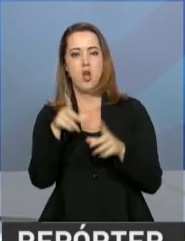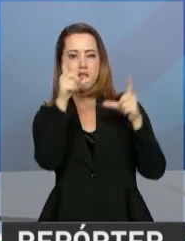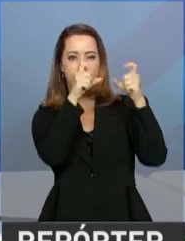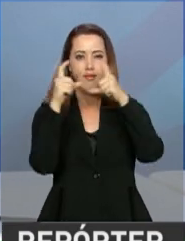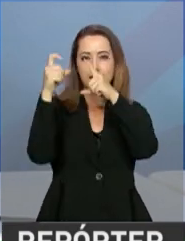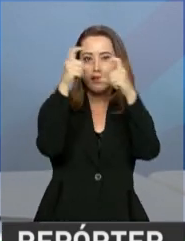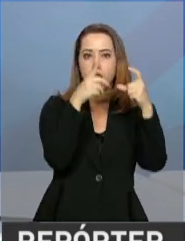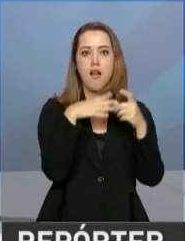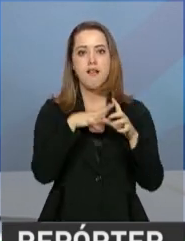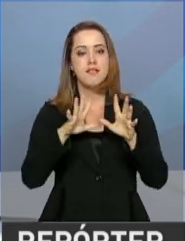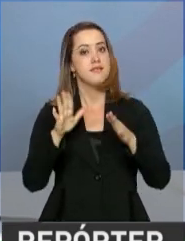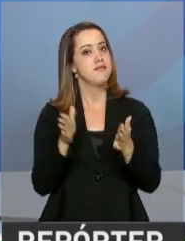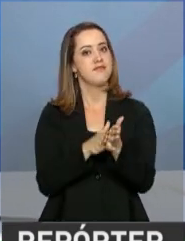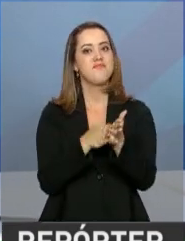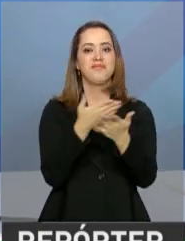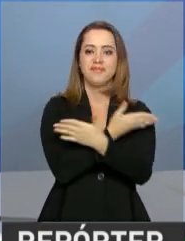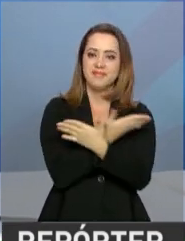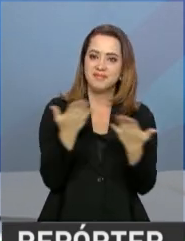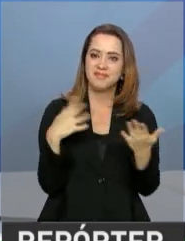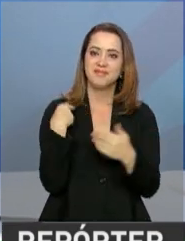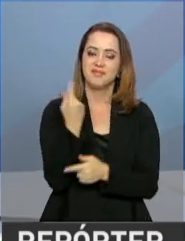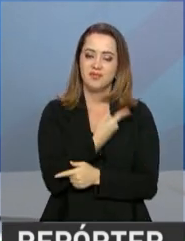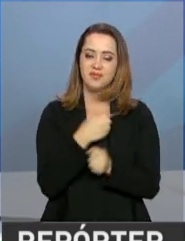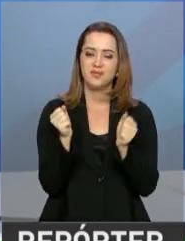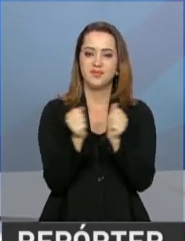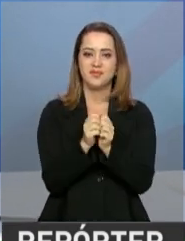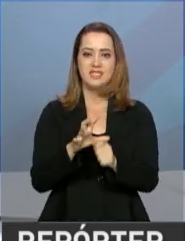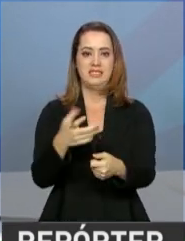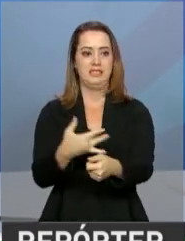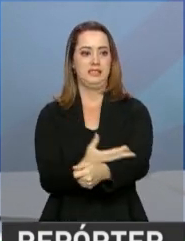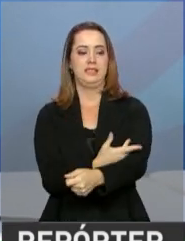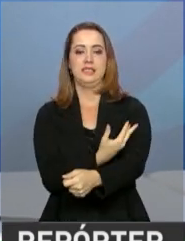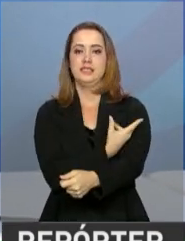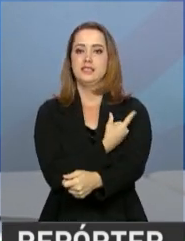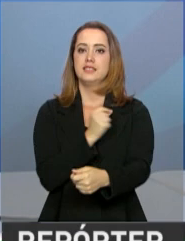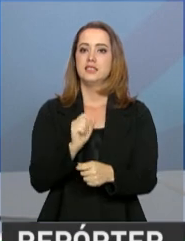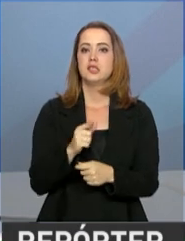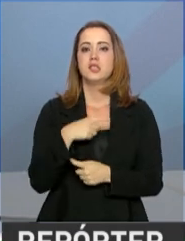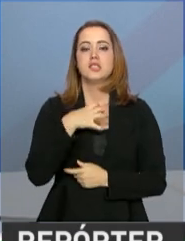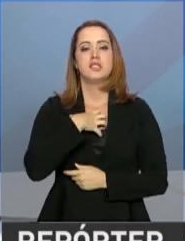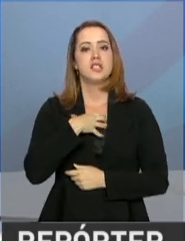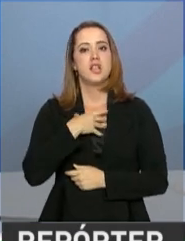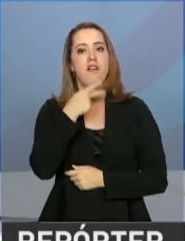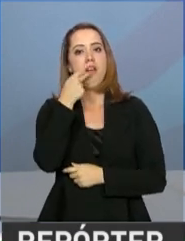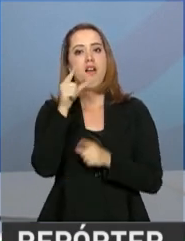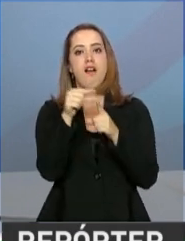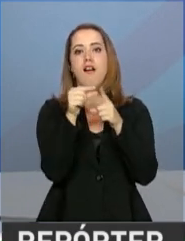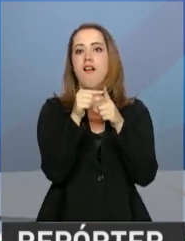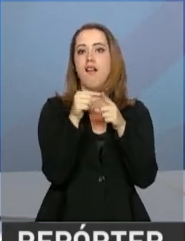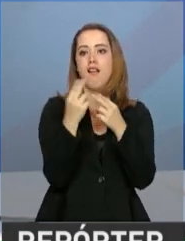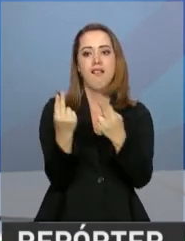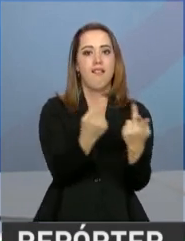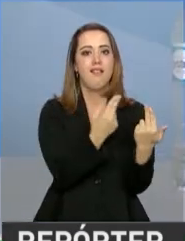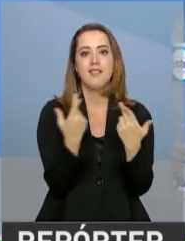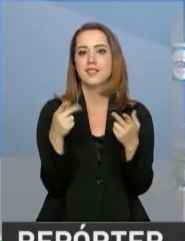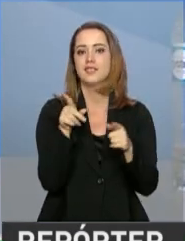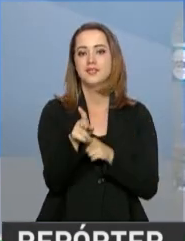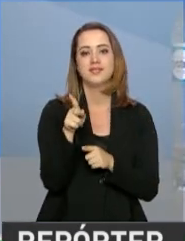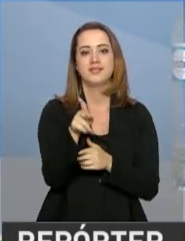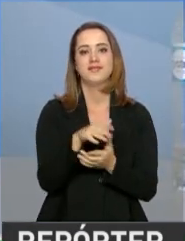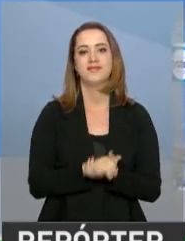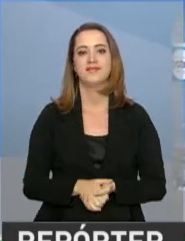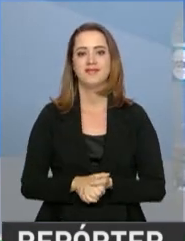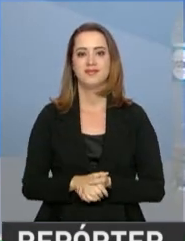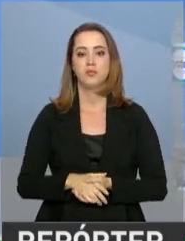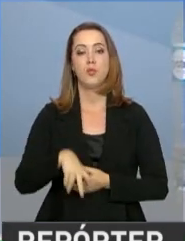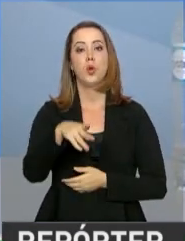foto comemorando com a gente é uma emoção que palav ser Todas Iguais o tempo inteiro do futebol